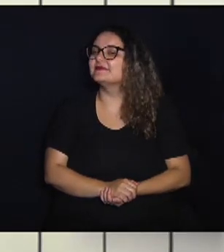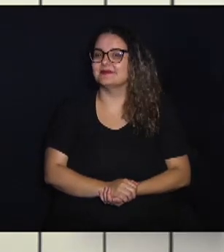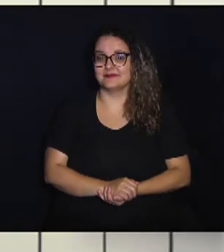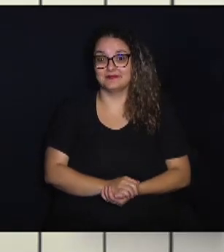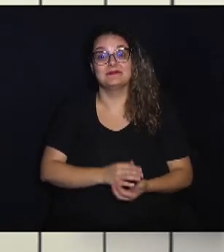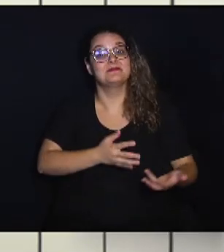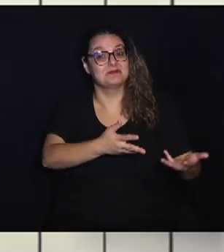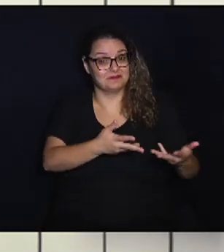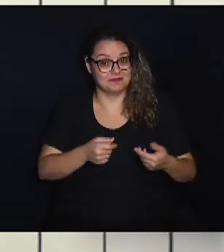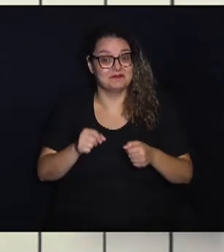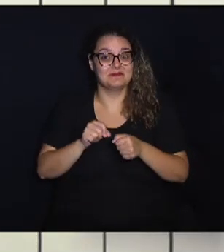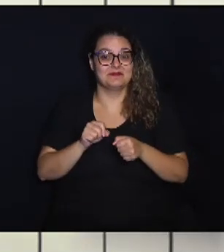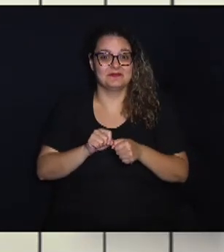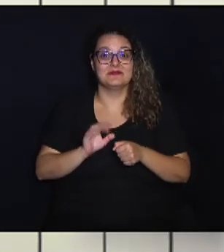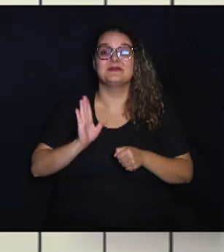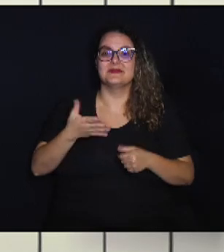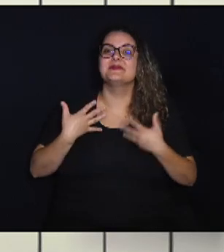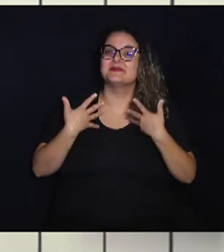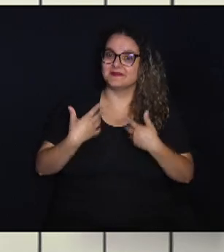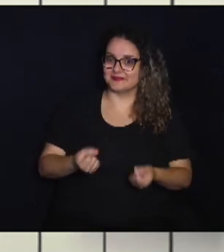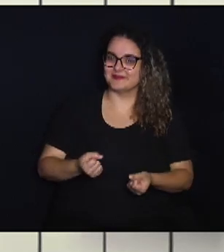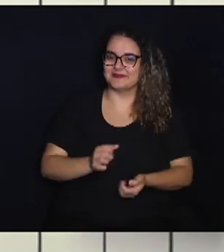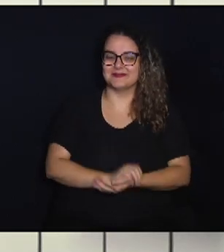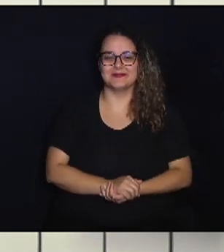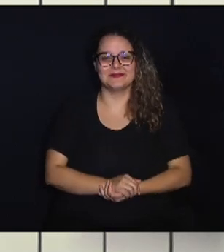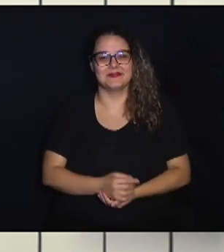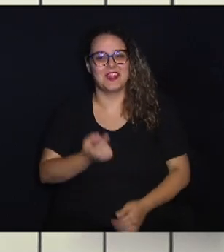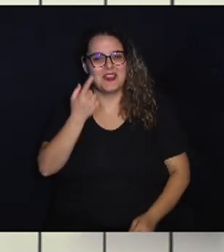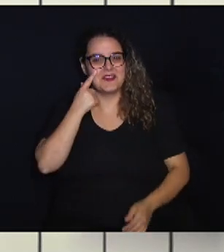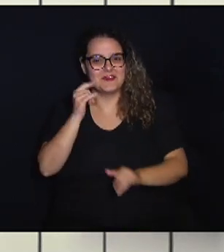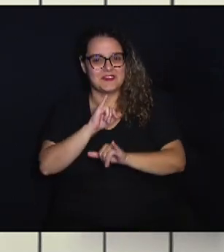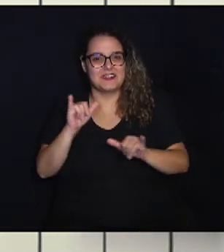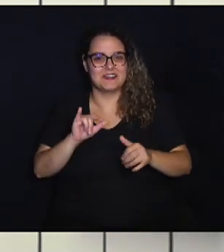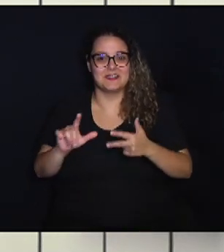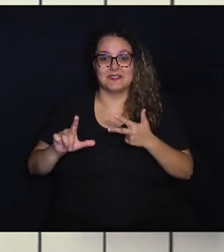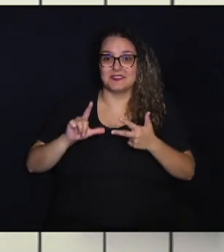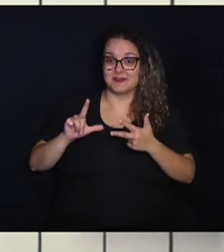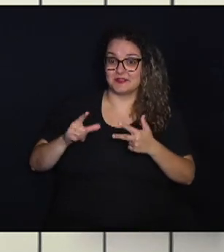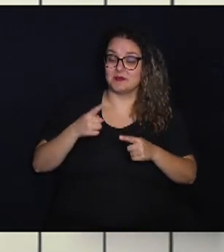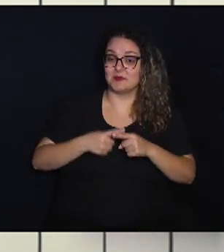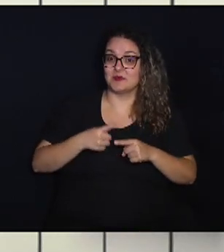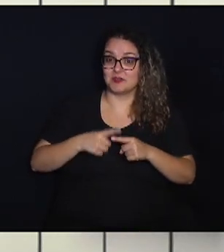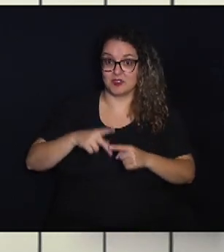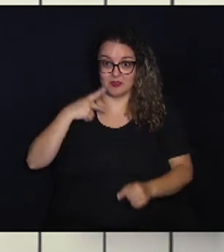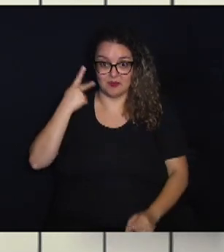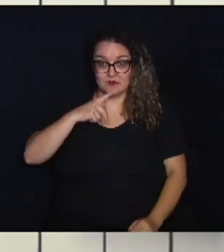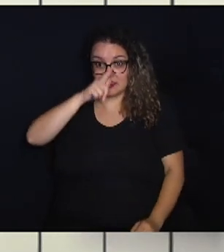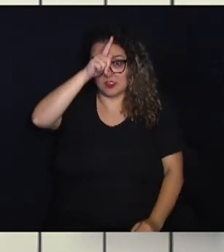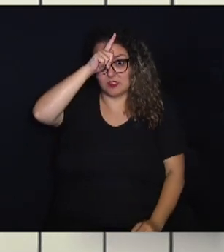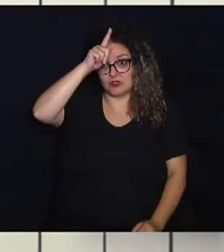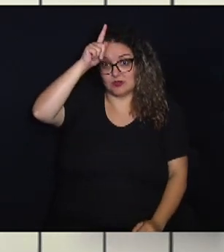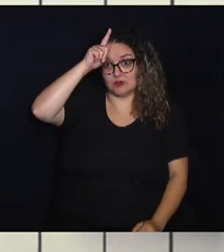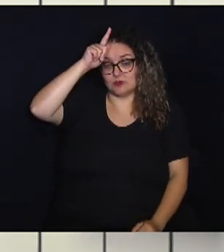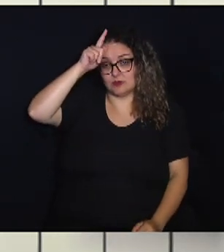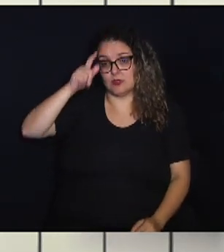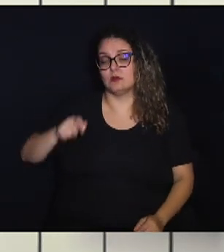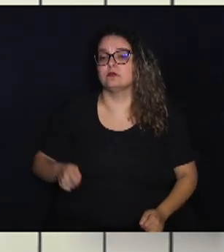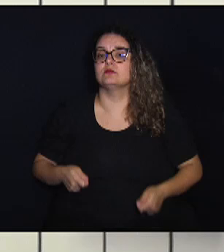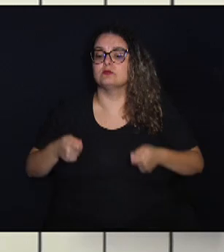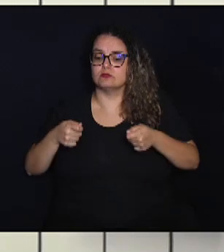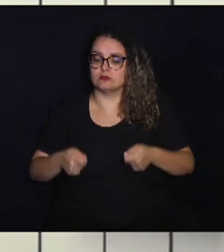Convite feito e já aceito, viu? Hora das notícias do Legislativo, porque o vereador Gustavo Peta estabeleceu